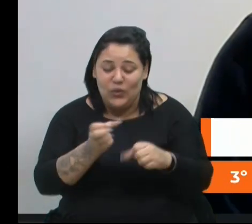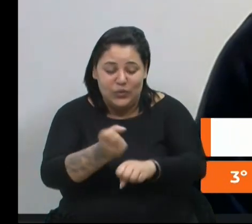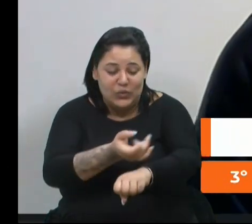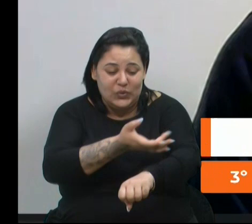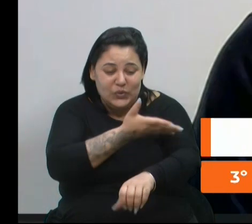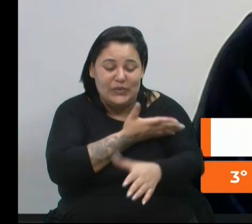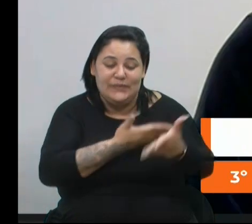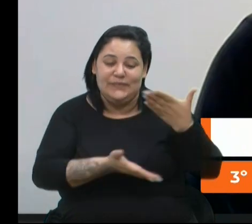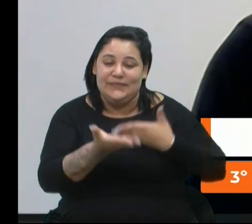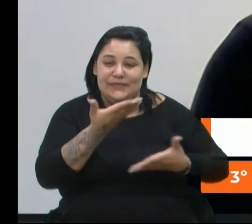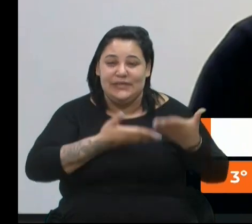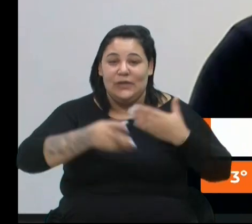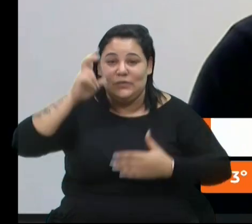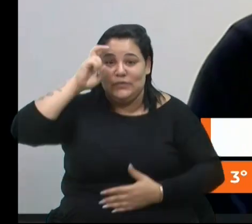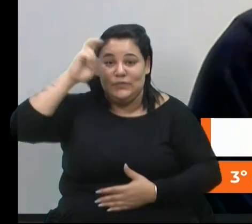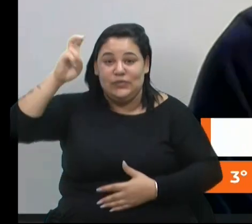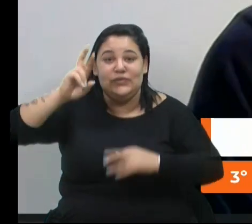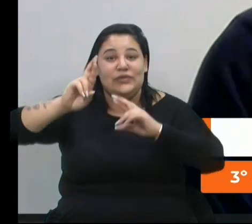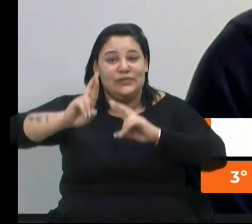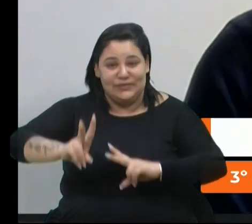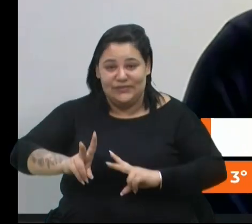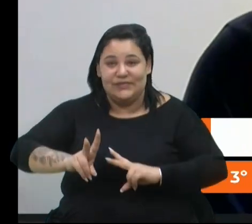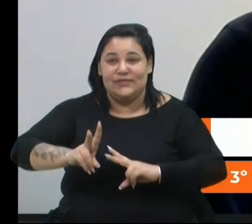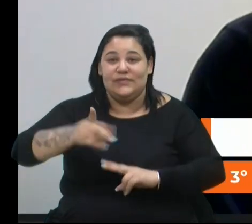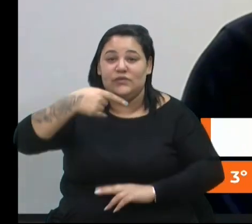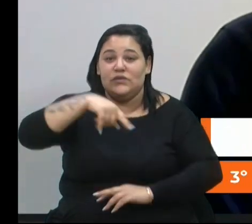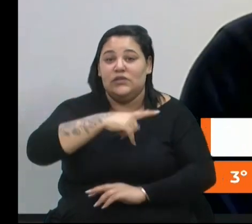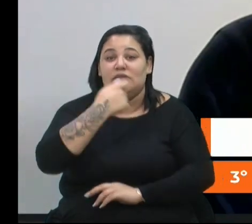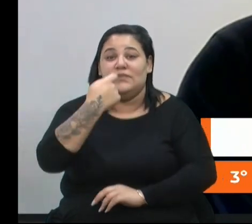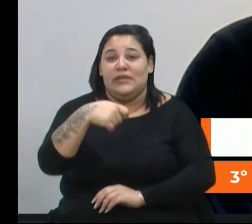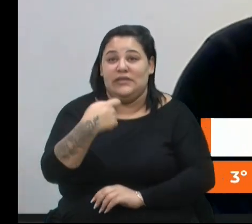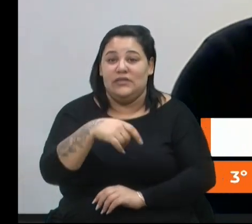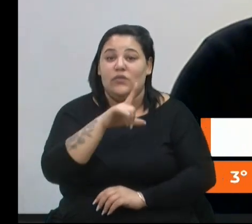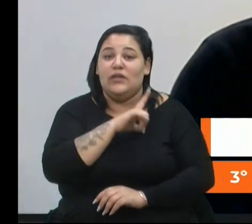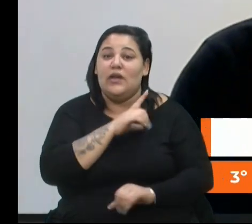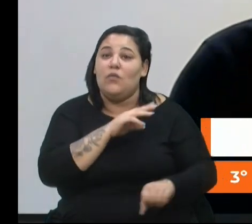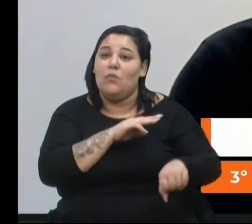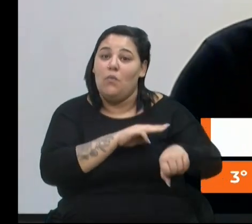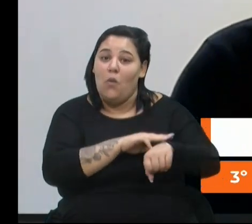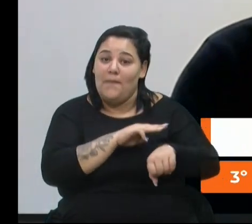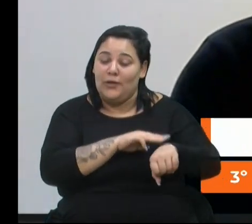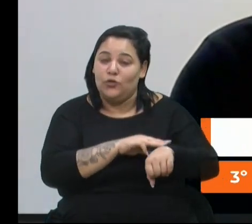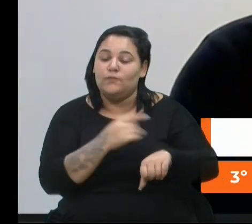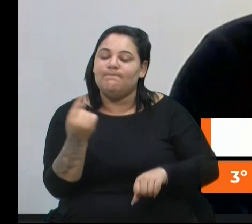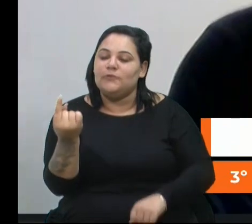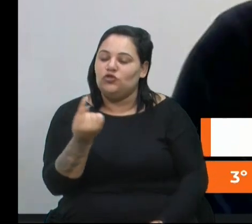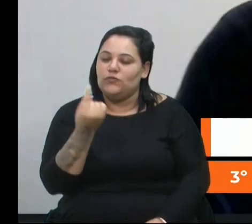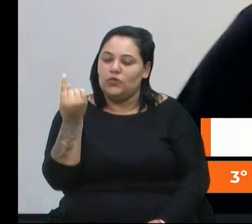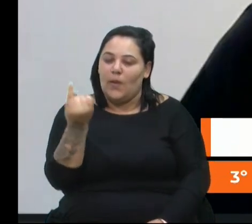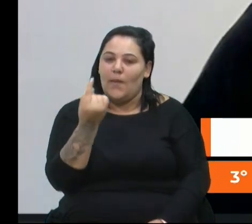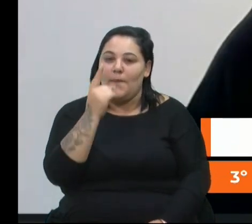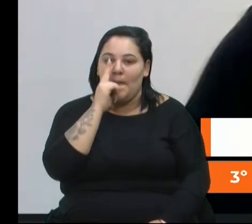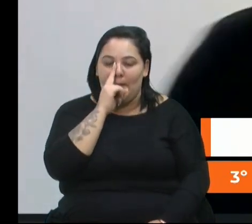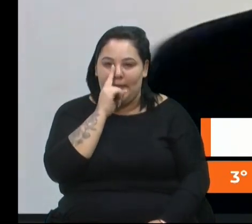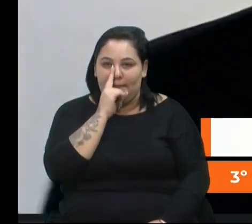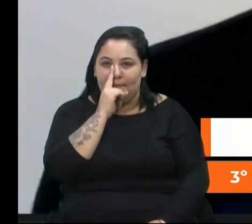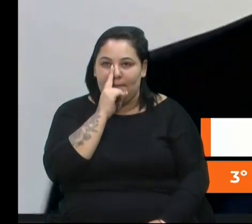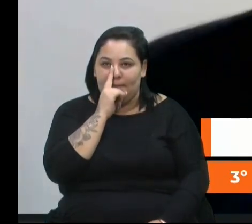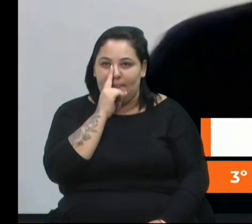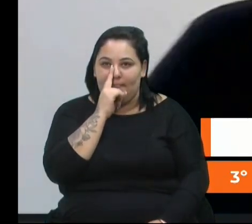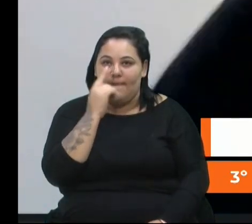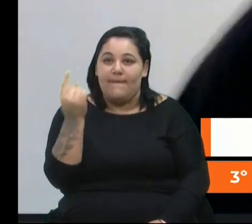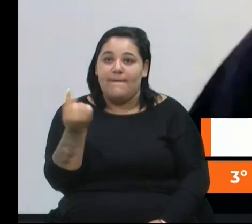de lidar com um filho neuroatípico, vocês precisam de um momento seu, e aí é seu